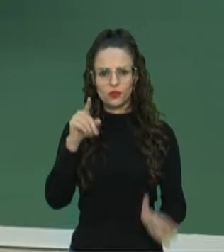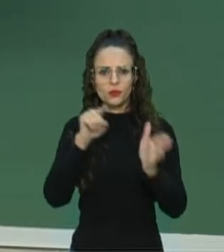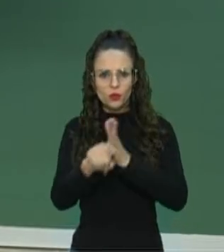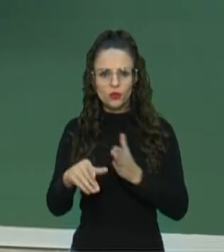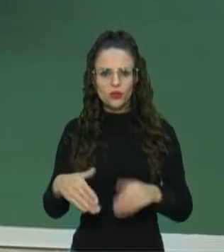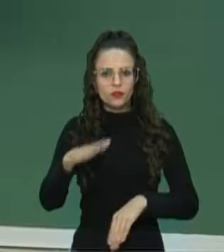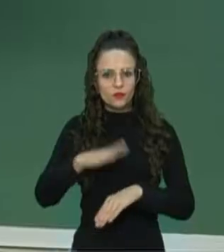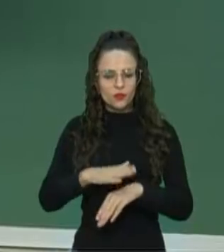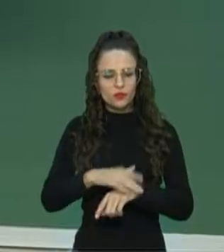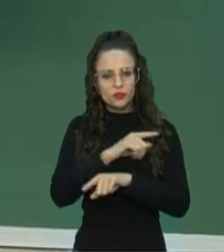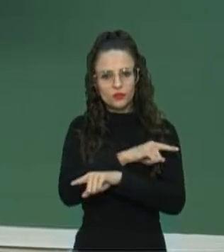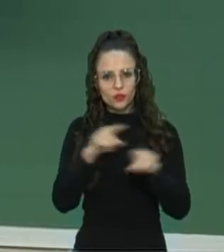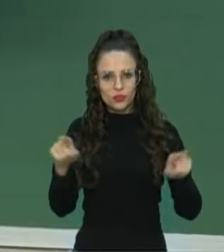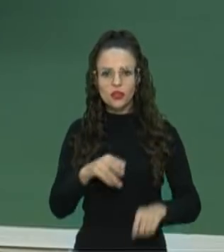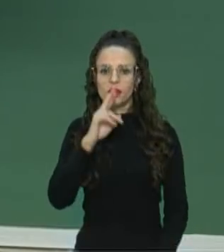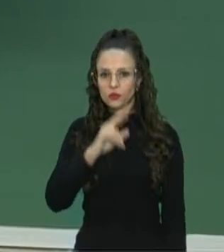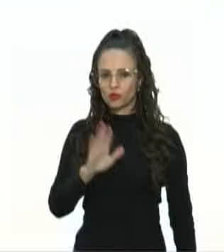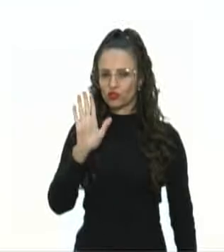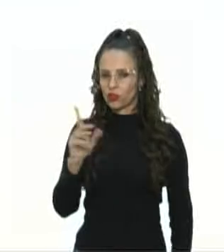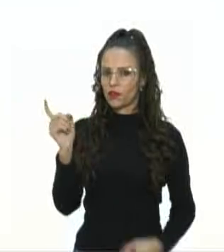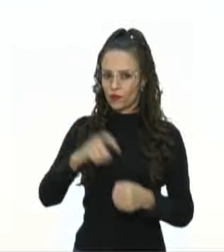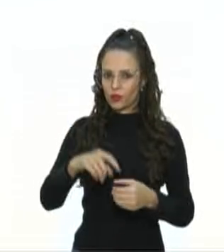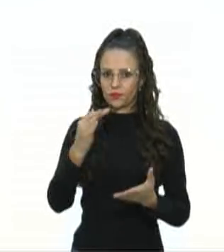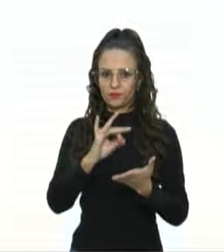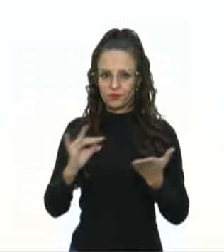Vamos ter um tempinho para realizá-la, já voltamos.